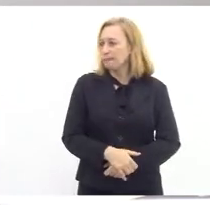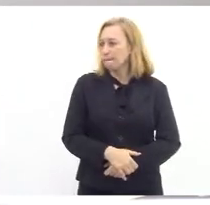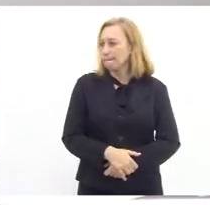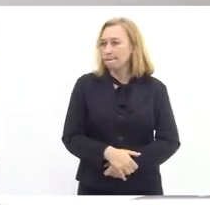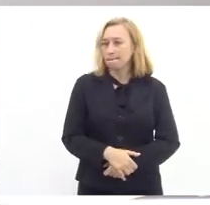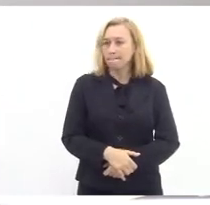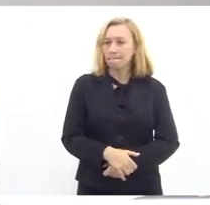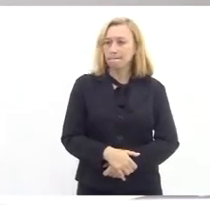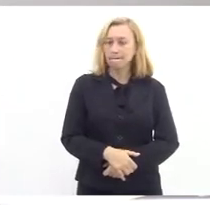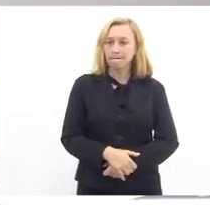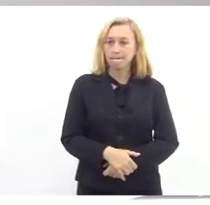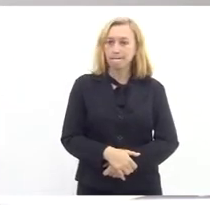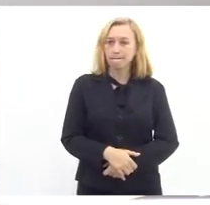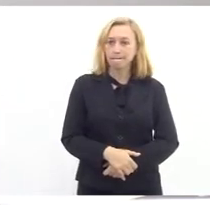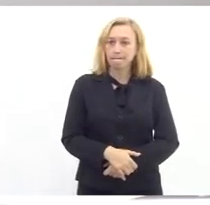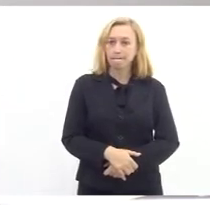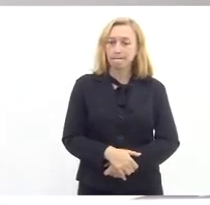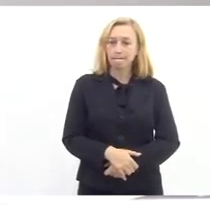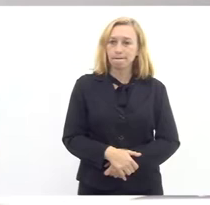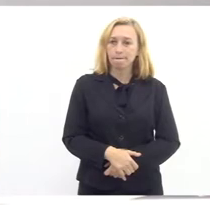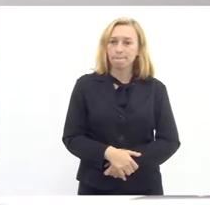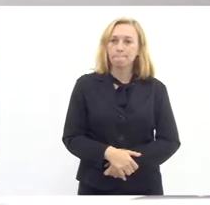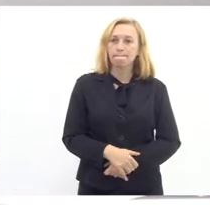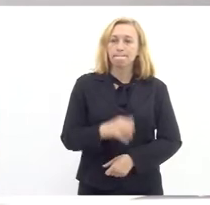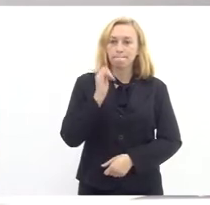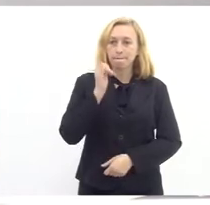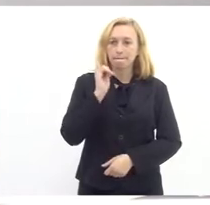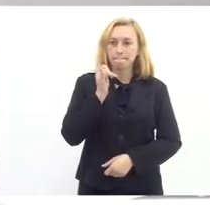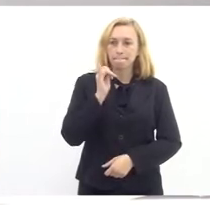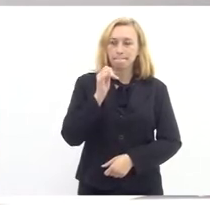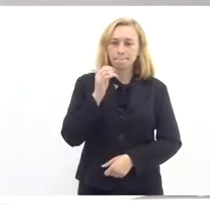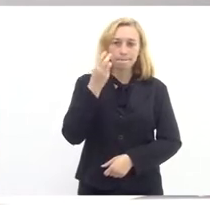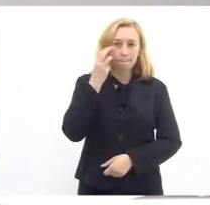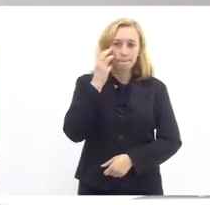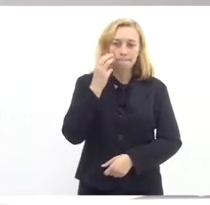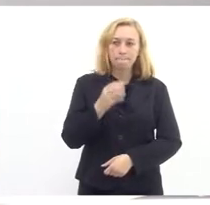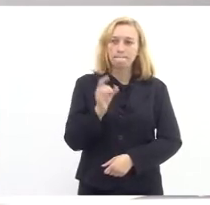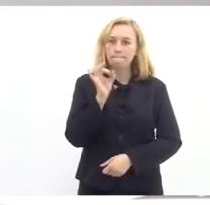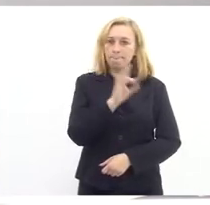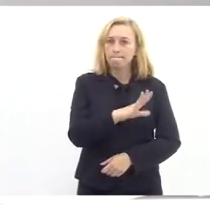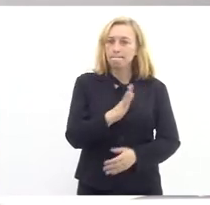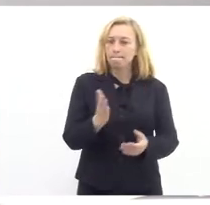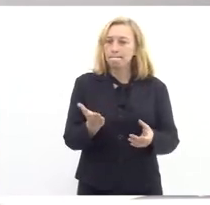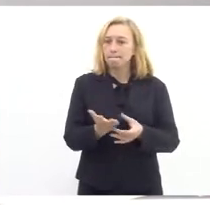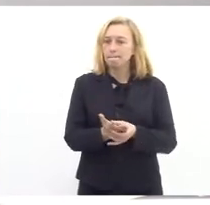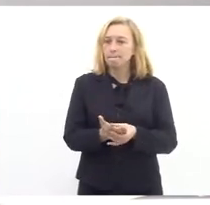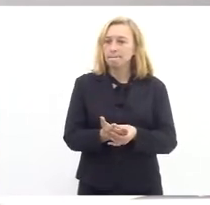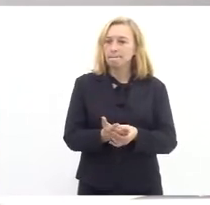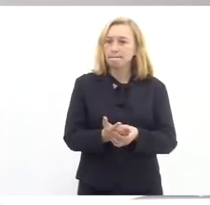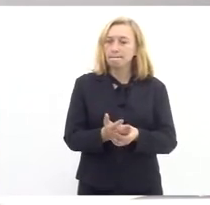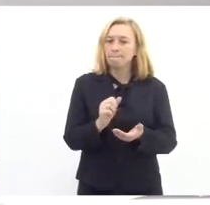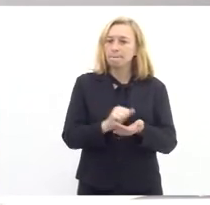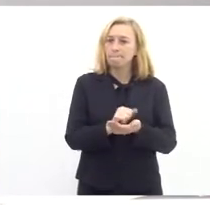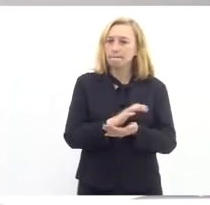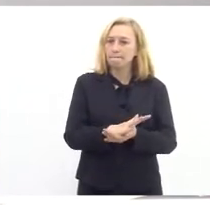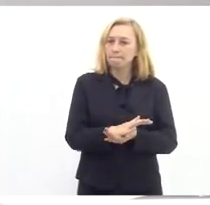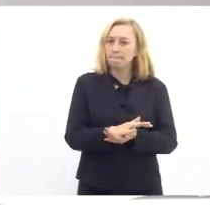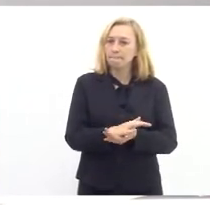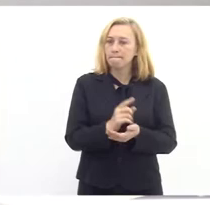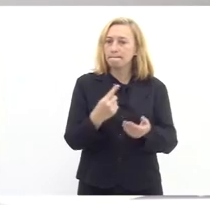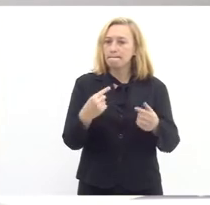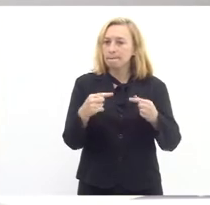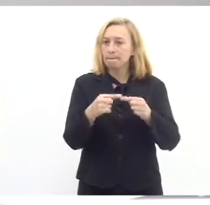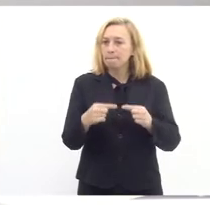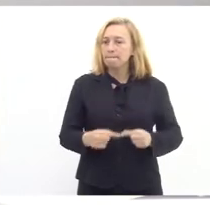vai contribuir muito aqui no trabalho do nosso relator, o deputado Valdec. Os últimos processos regulatórios que resultaram em multa, de acordo com a